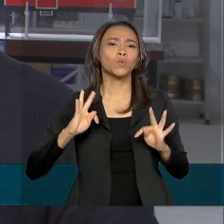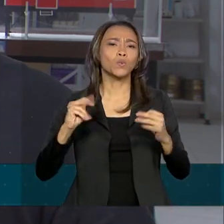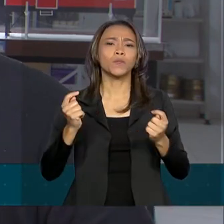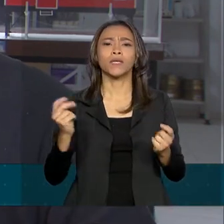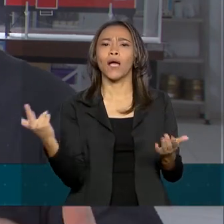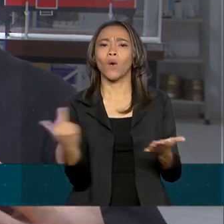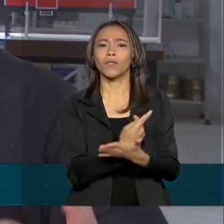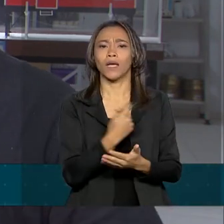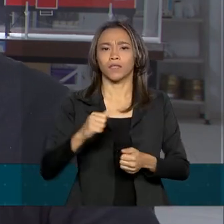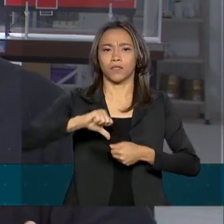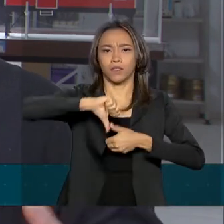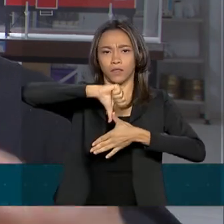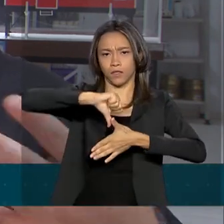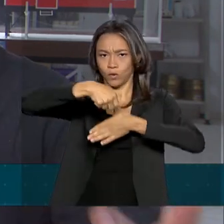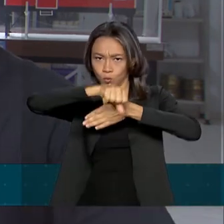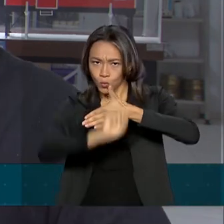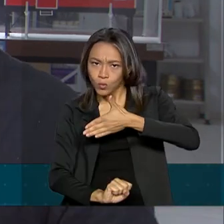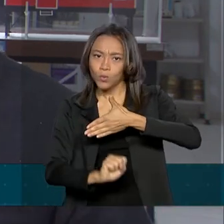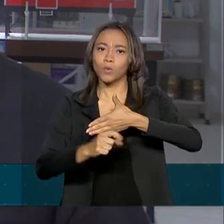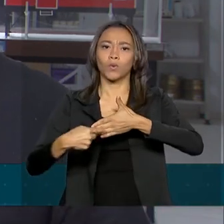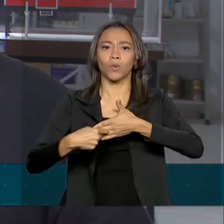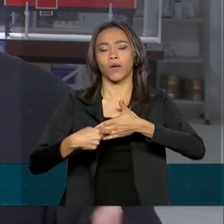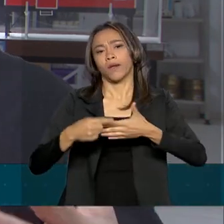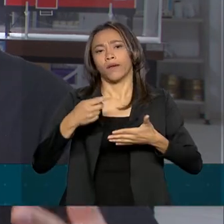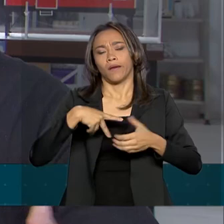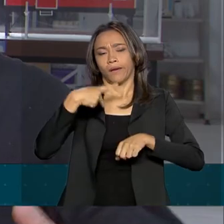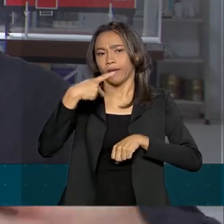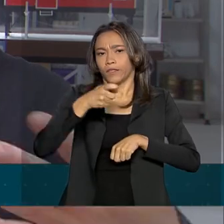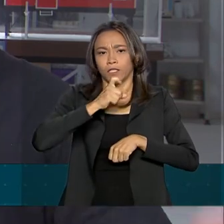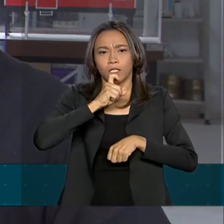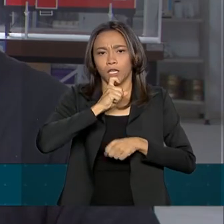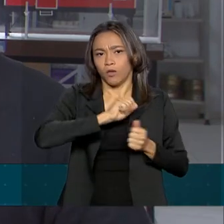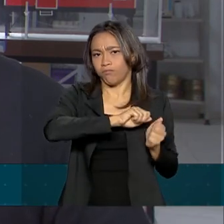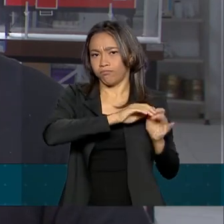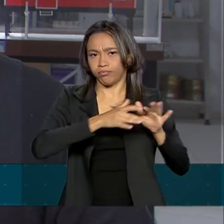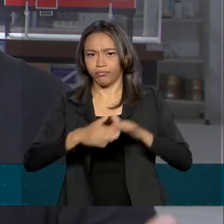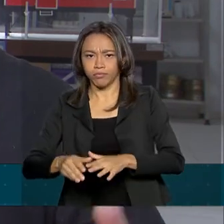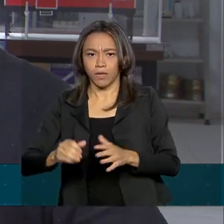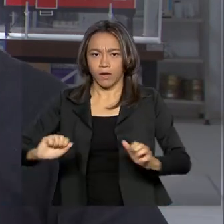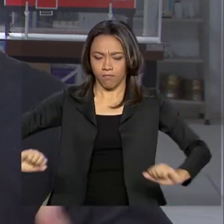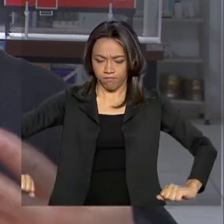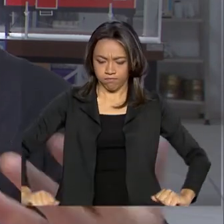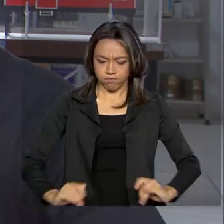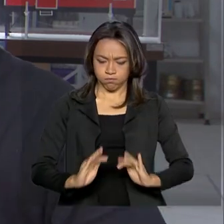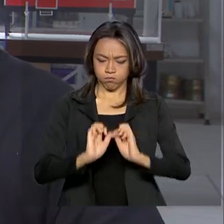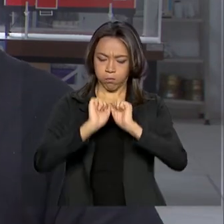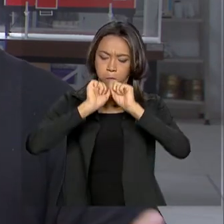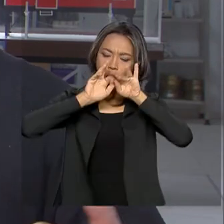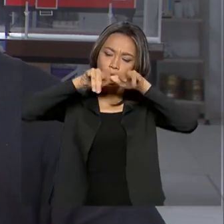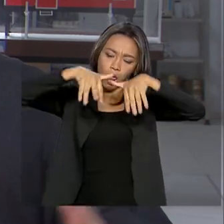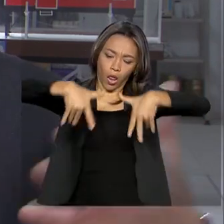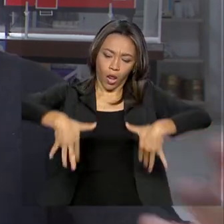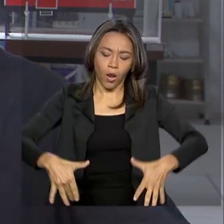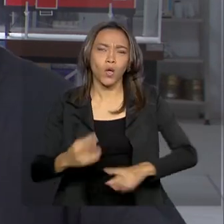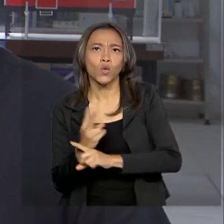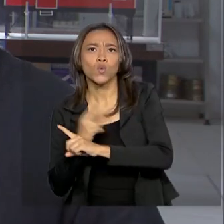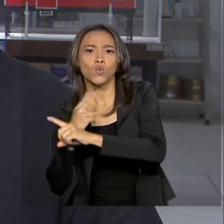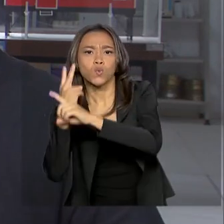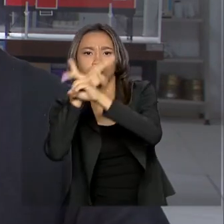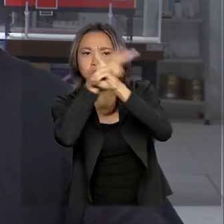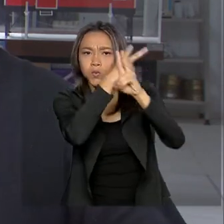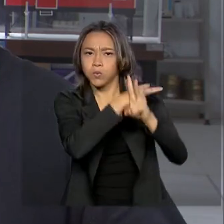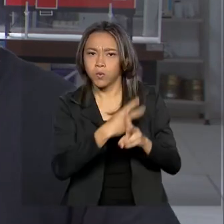América do Sul, tais como a desertificação, como as erupções vulcânicas, como o El Niño, como as